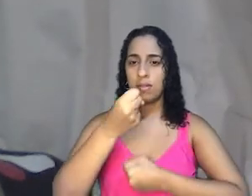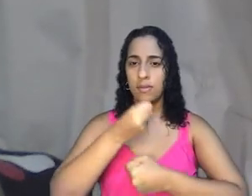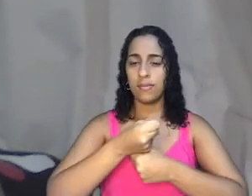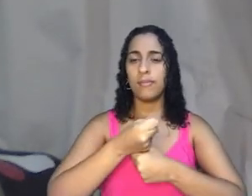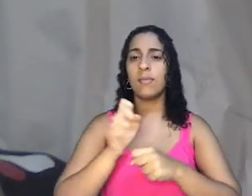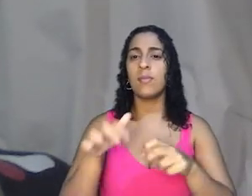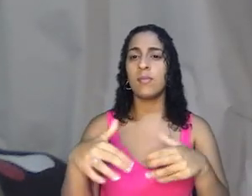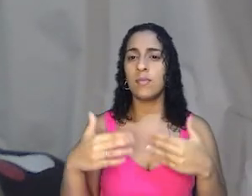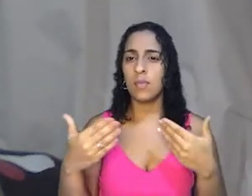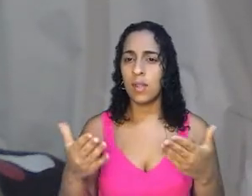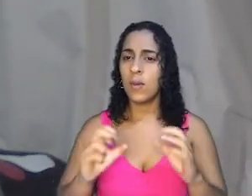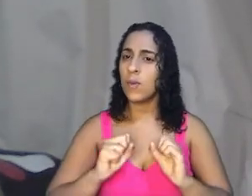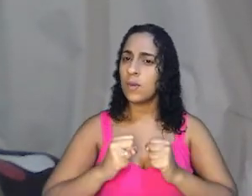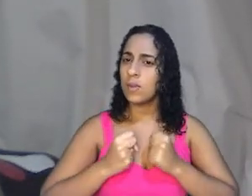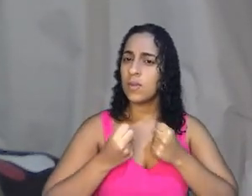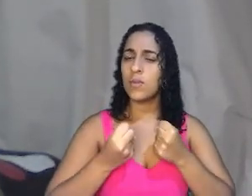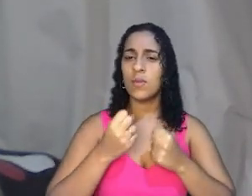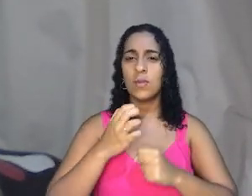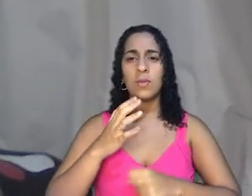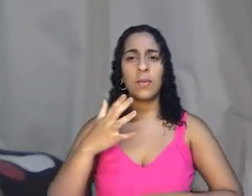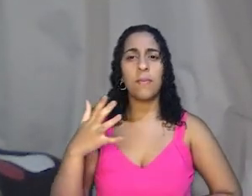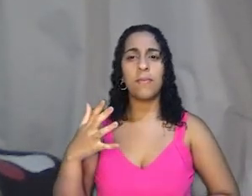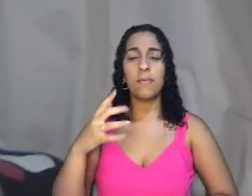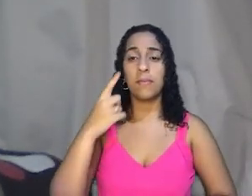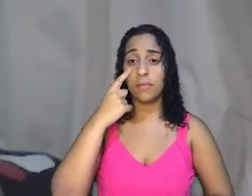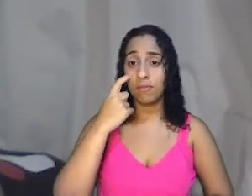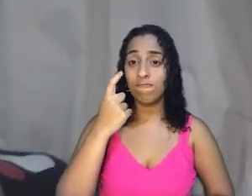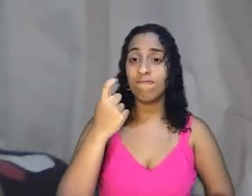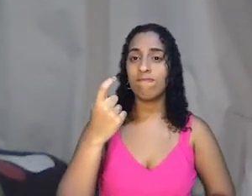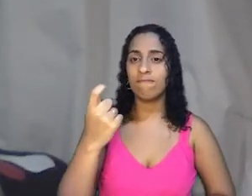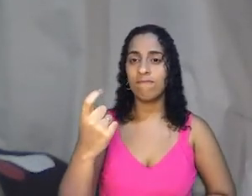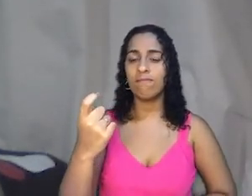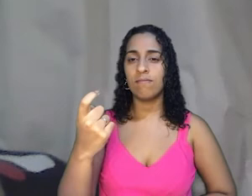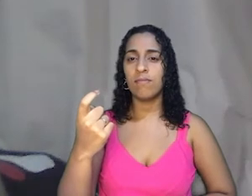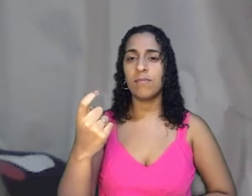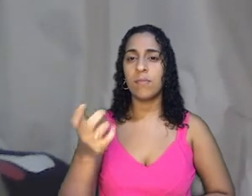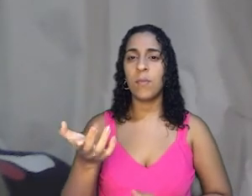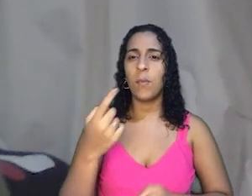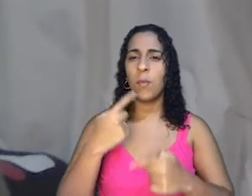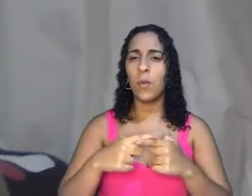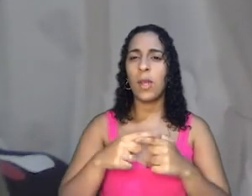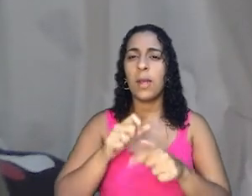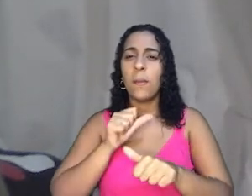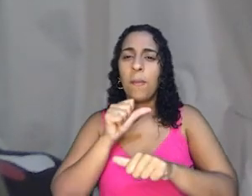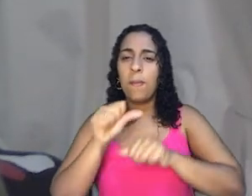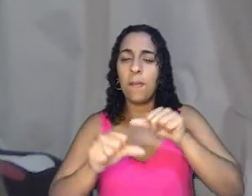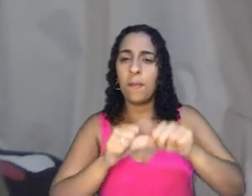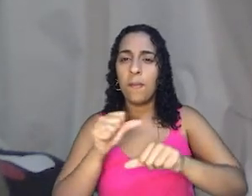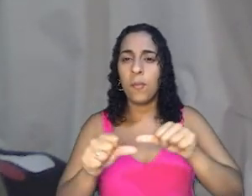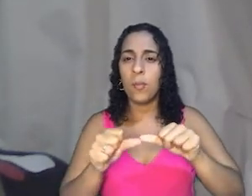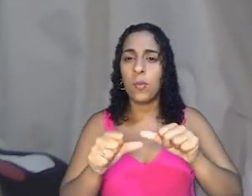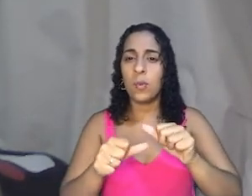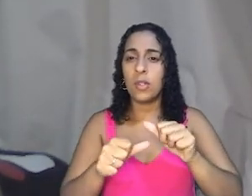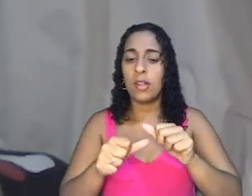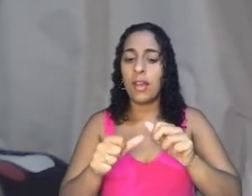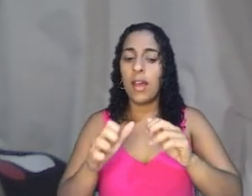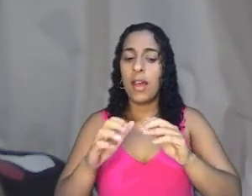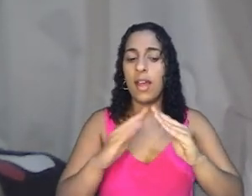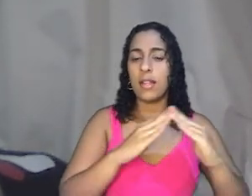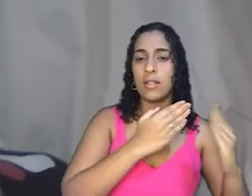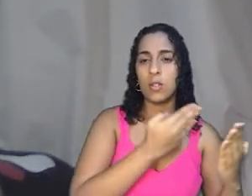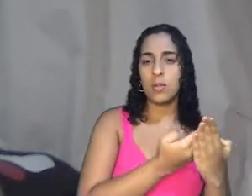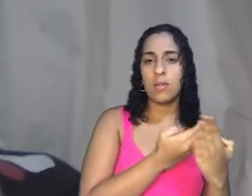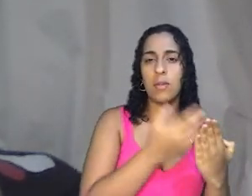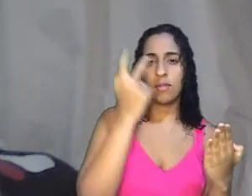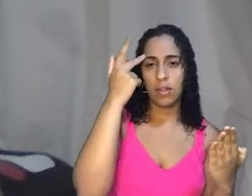então é um esforço bastante interessante que sai um pouco daquela daquele formato Academy a